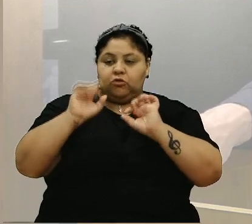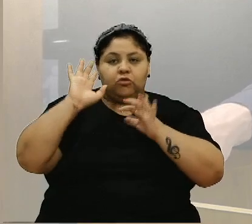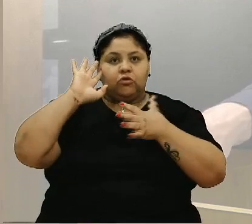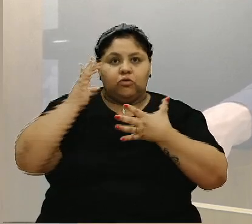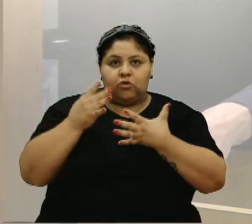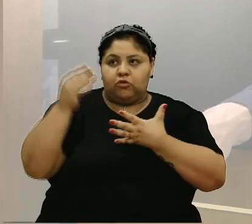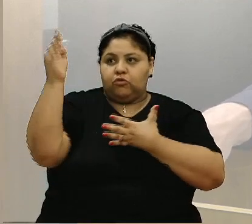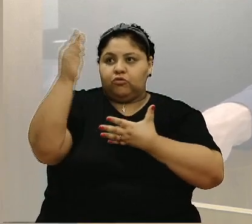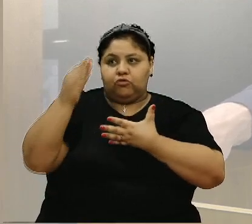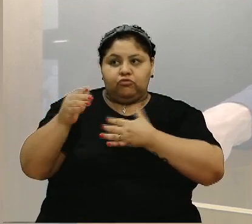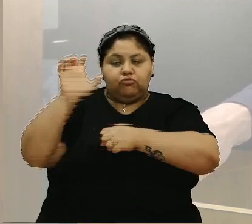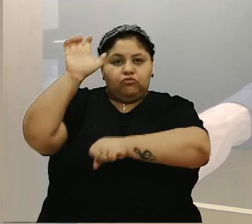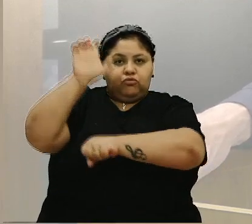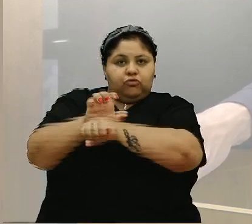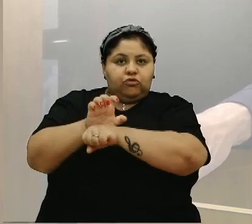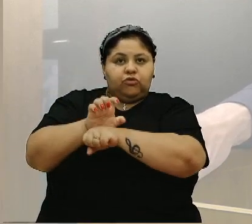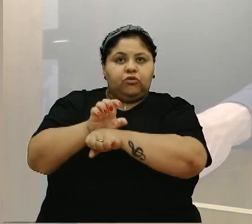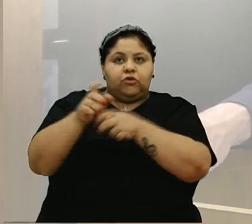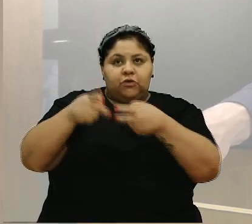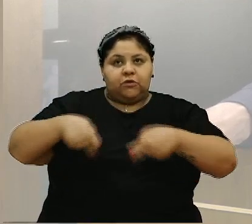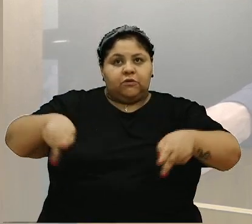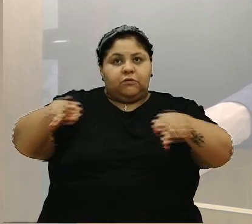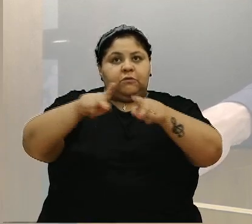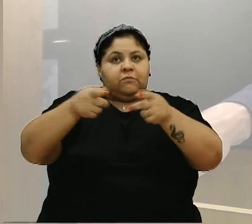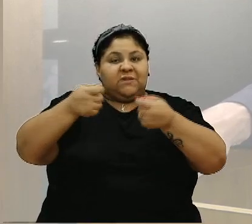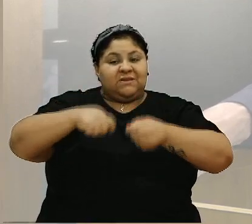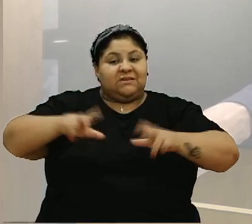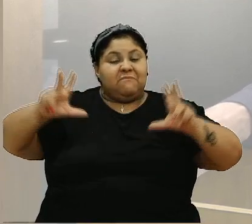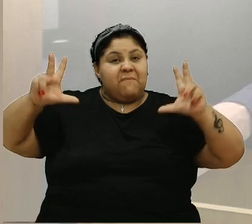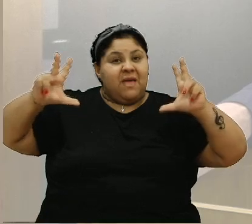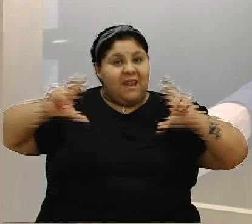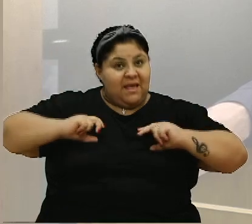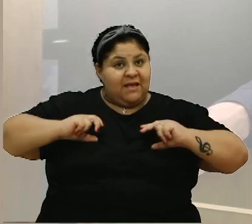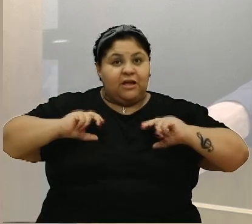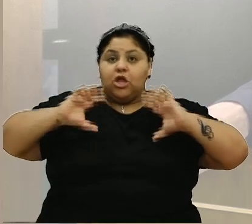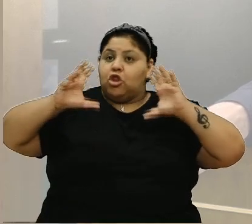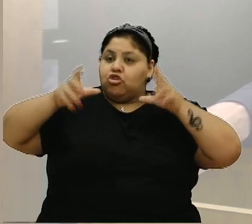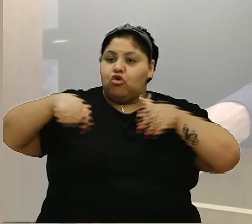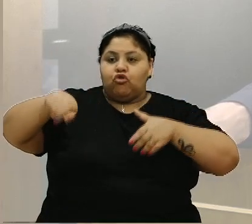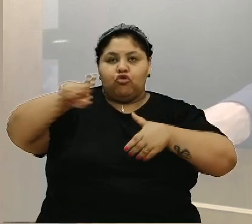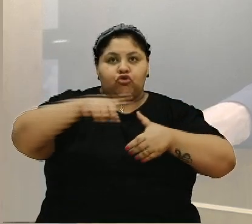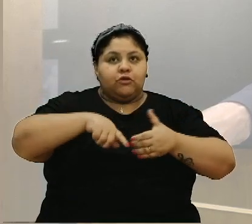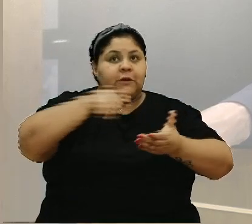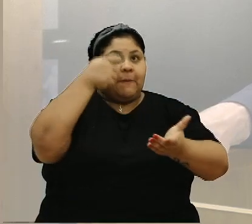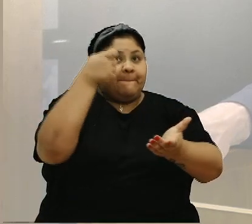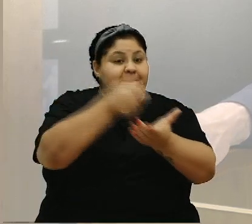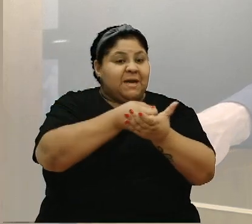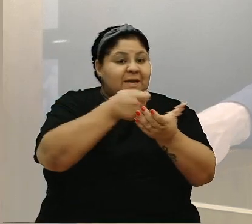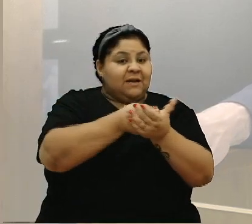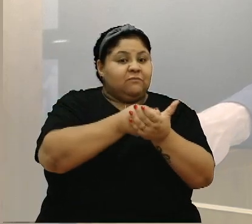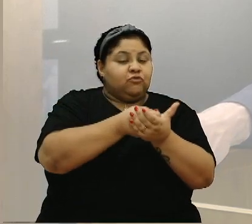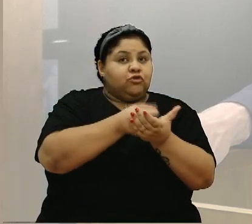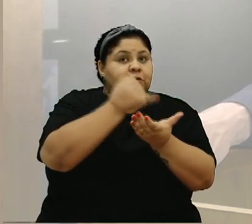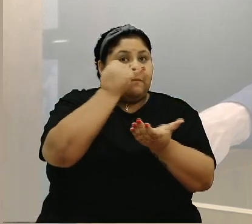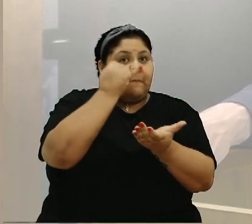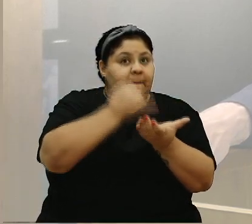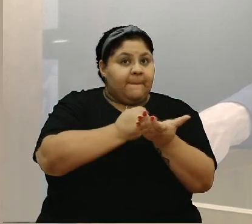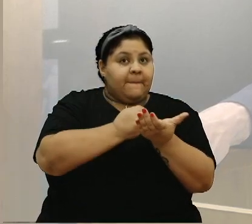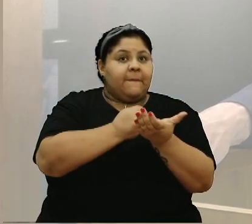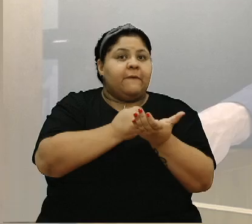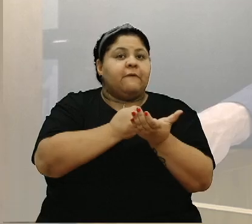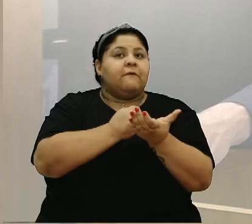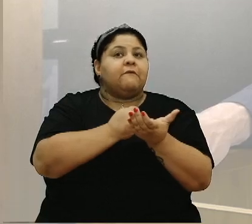no Brasil, no Estado, a população precisa e merece. Todos aqui pagamos altos impostos, isso é uma